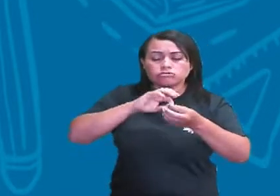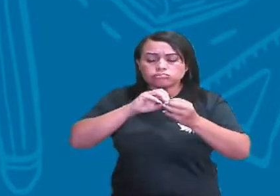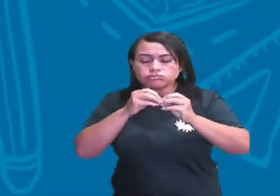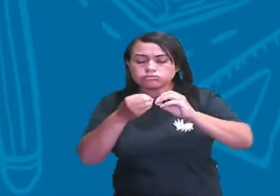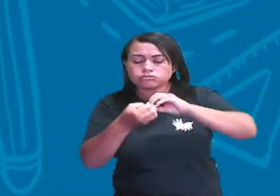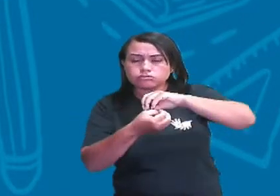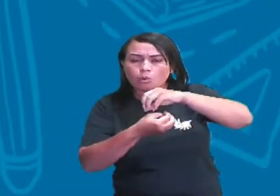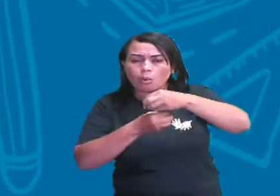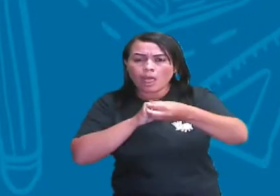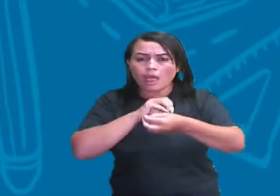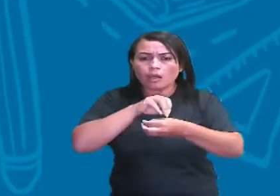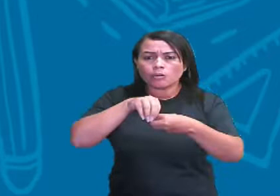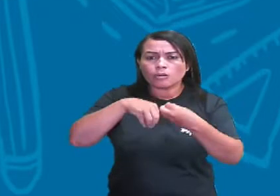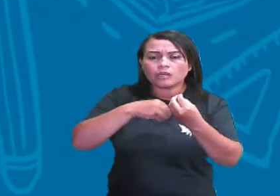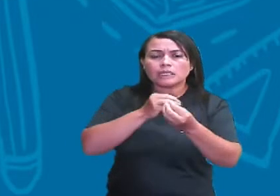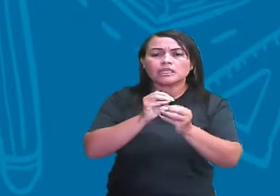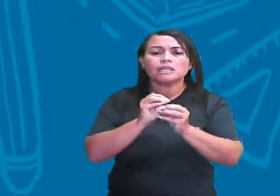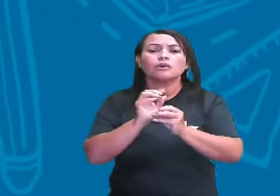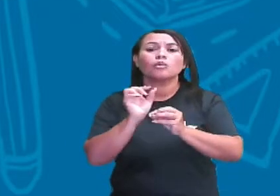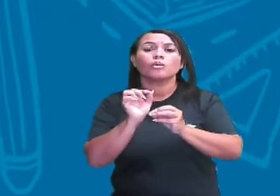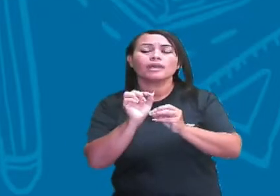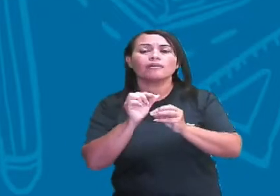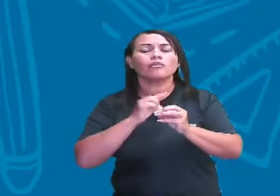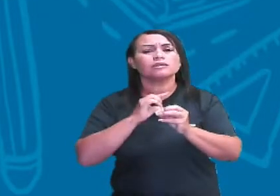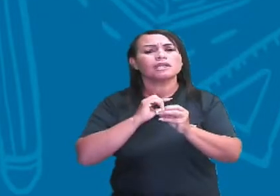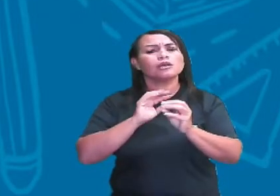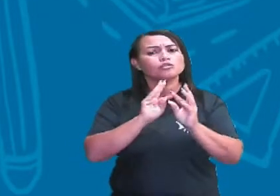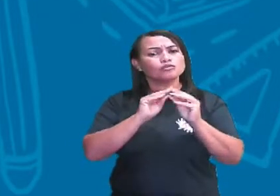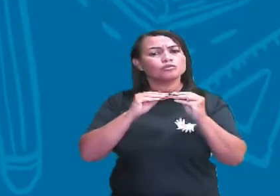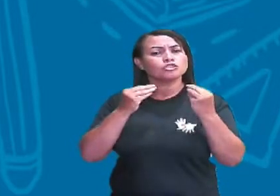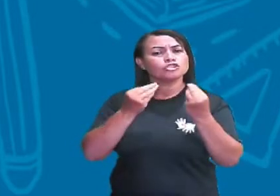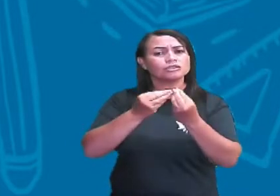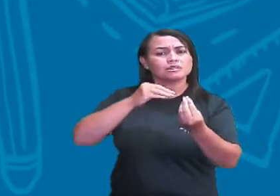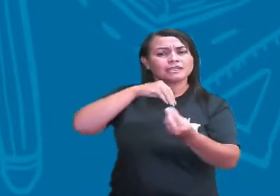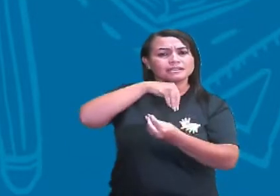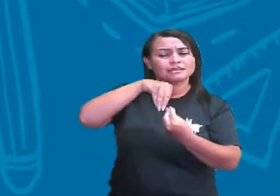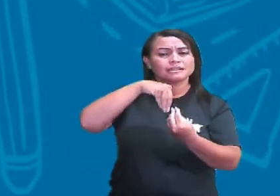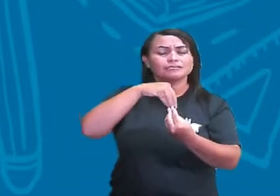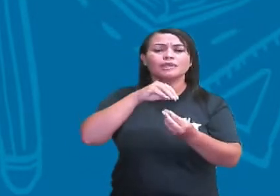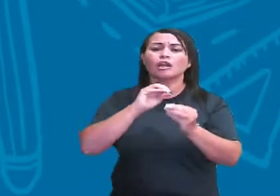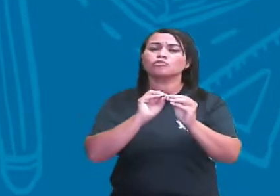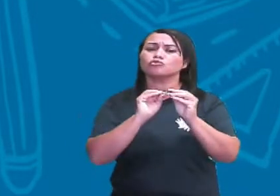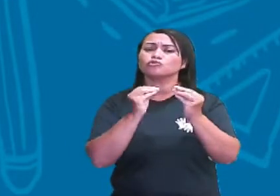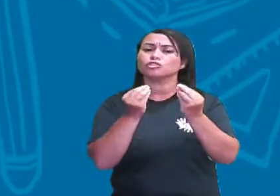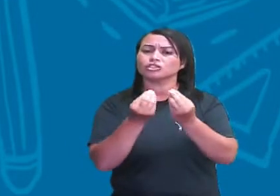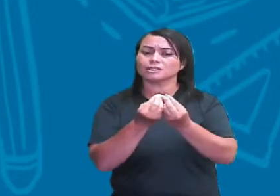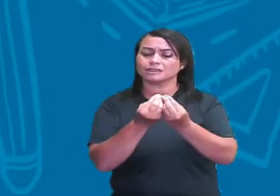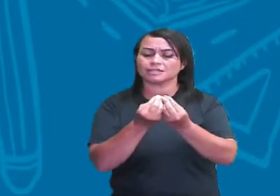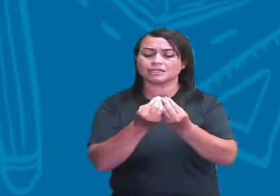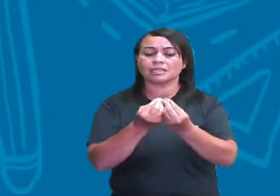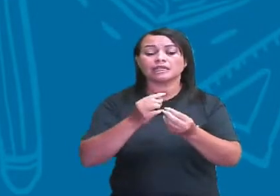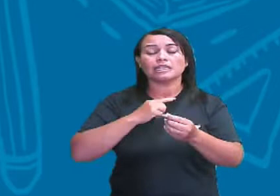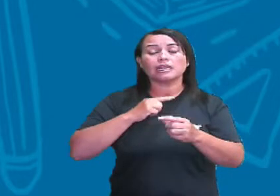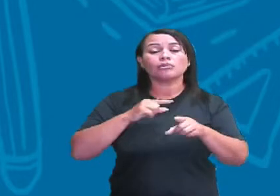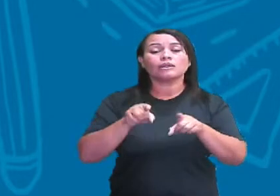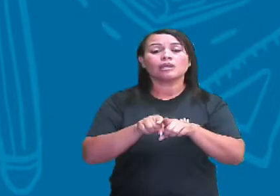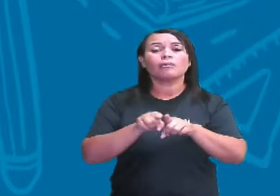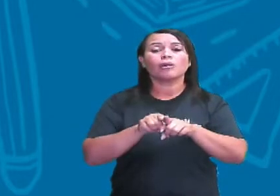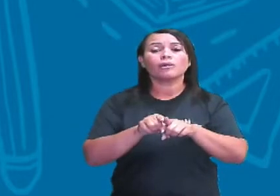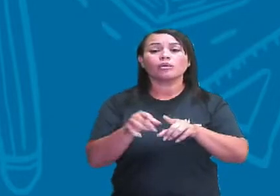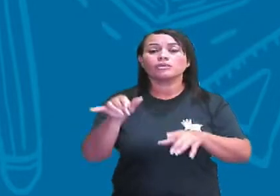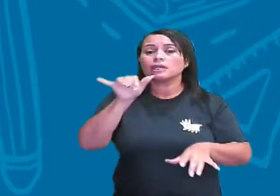essas moléculas vão formar substâncias. A partir de então, os elementos químicos